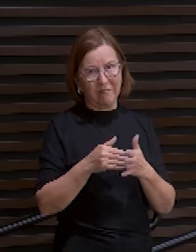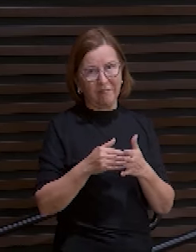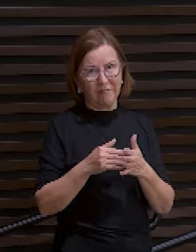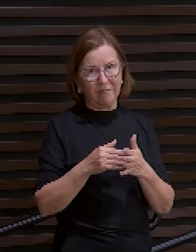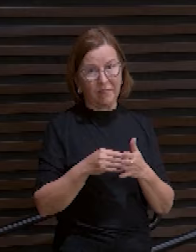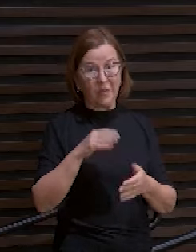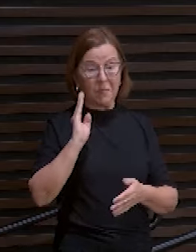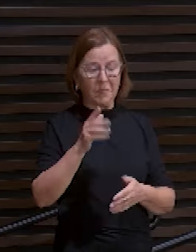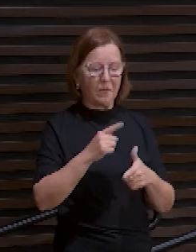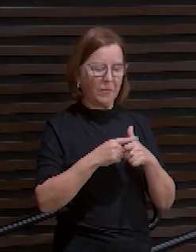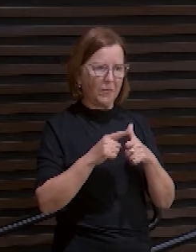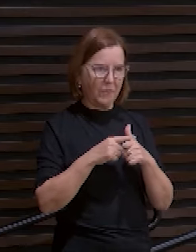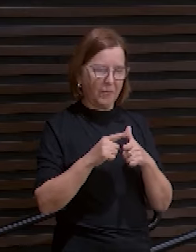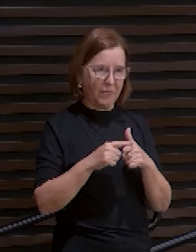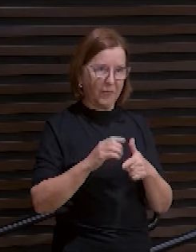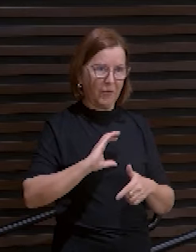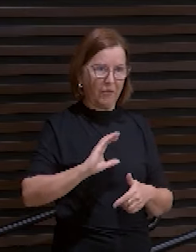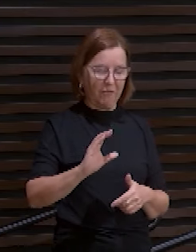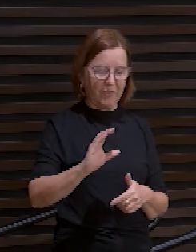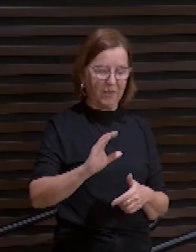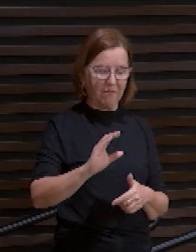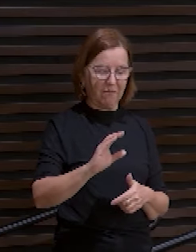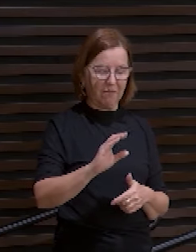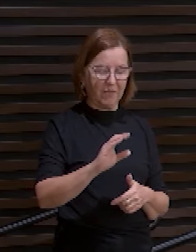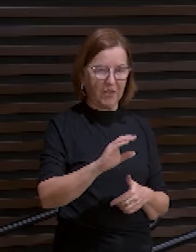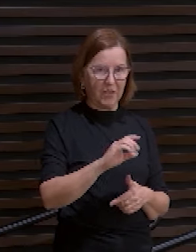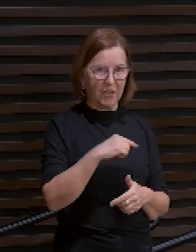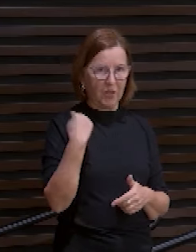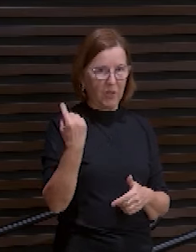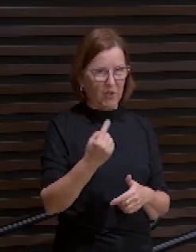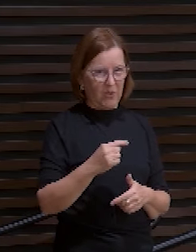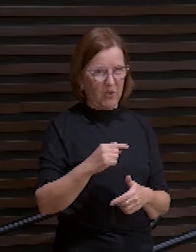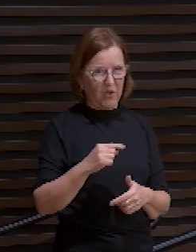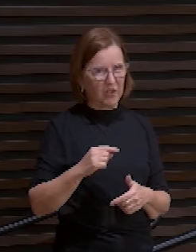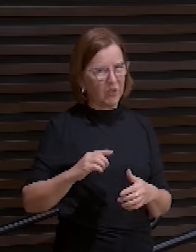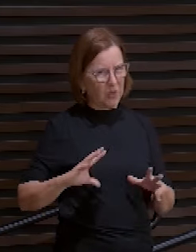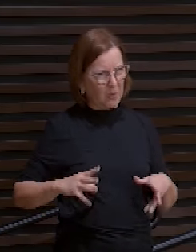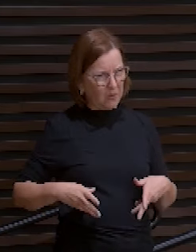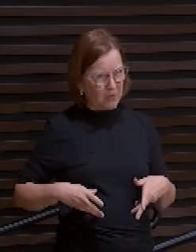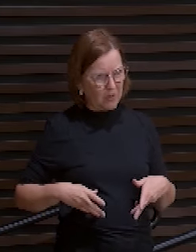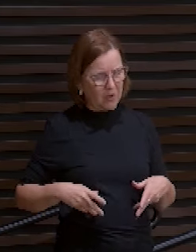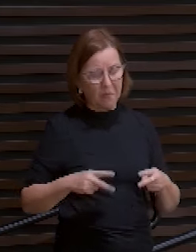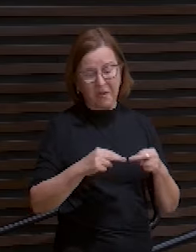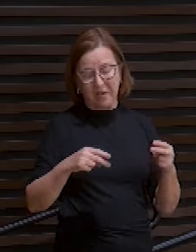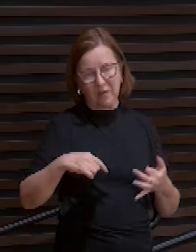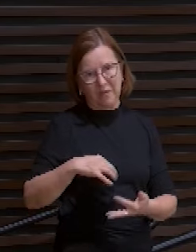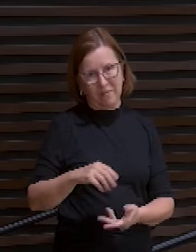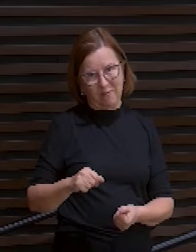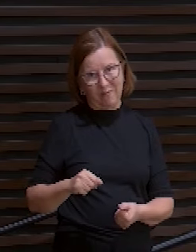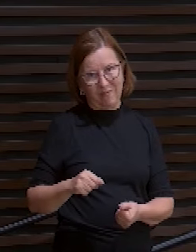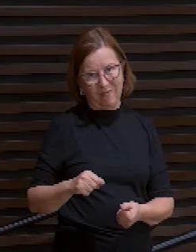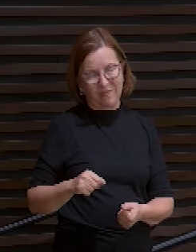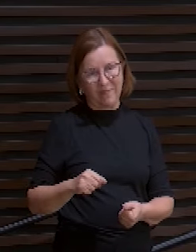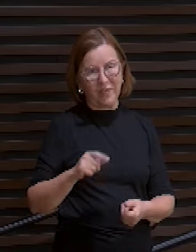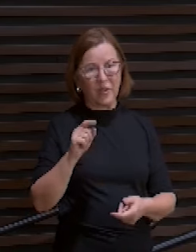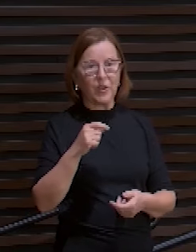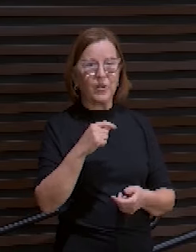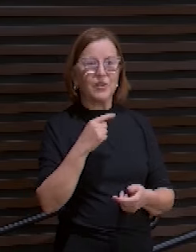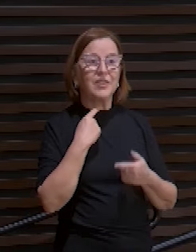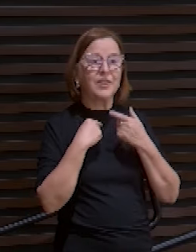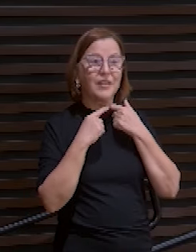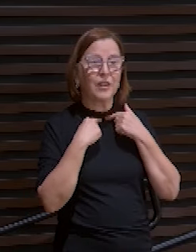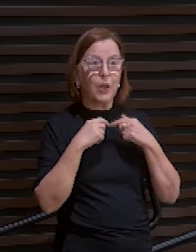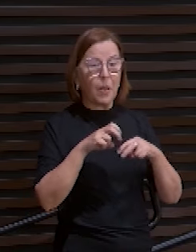o principal problema em confiarmos em nossa carne nas coisas do mundo são nossos desejos por coisas boas